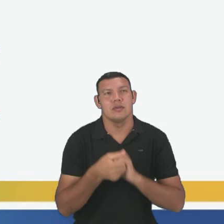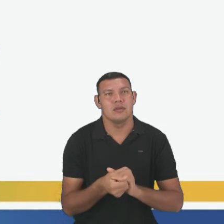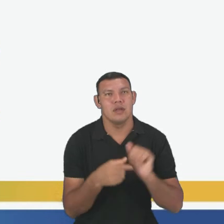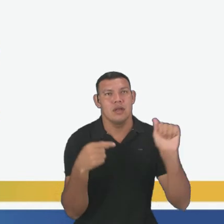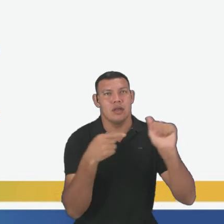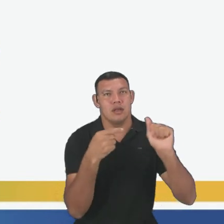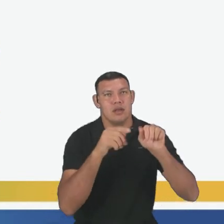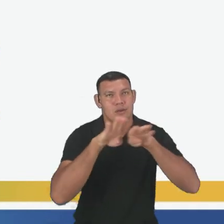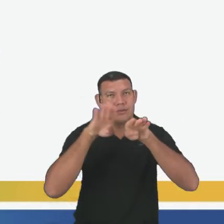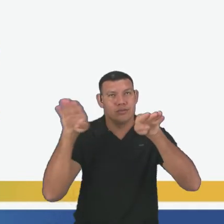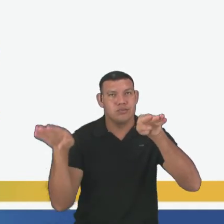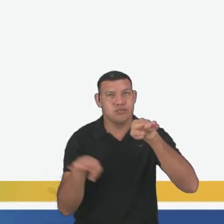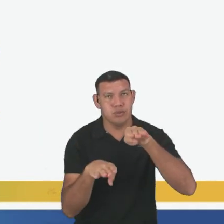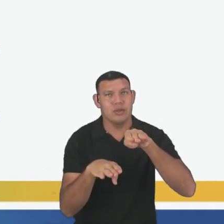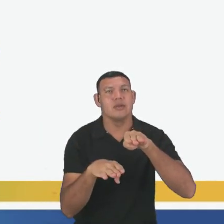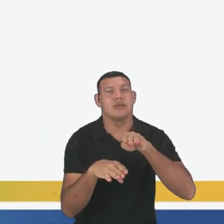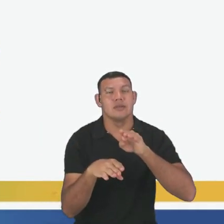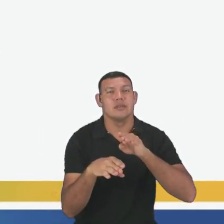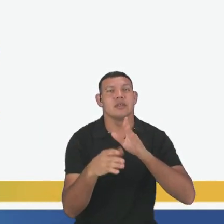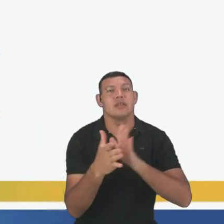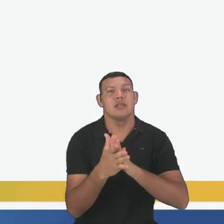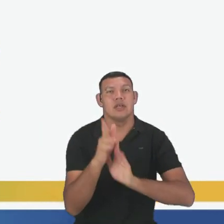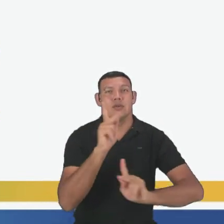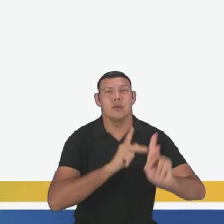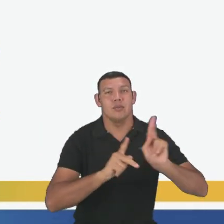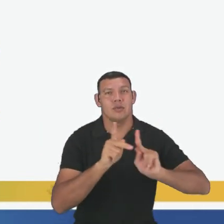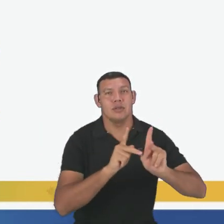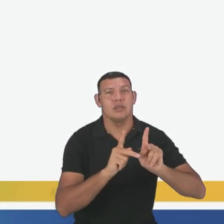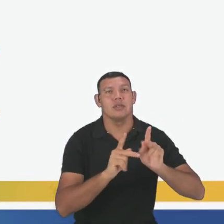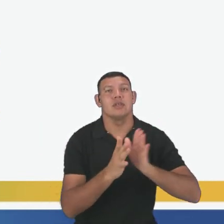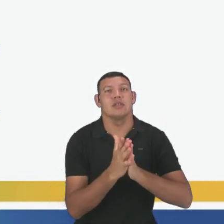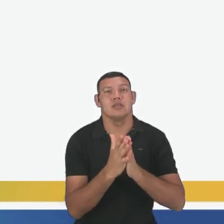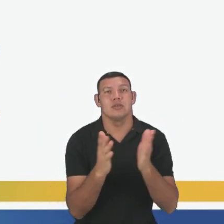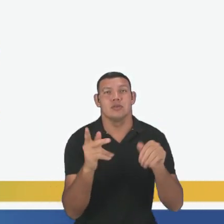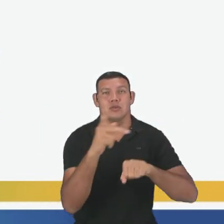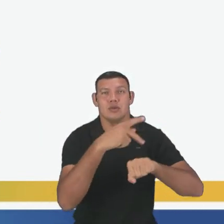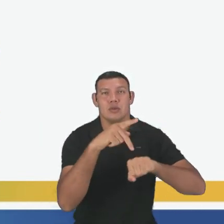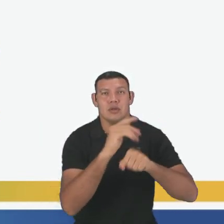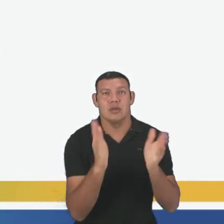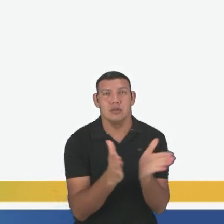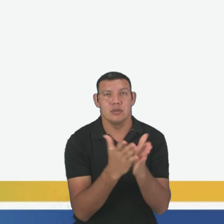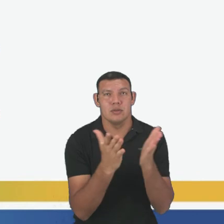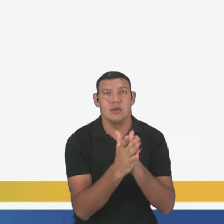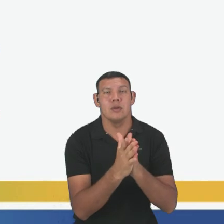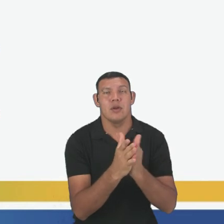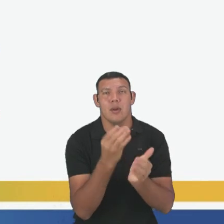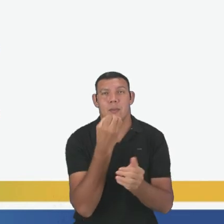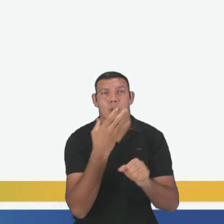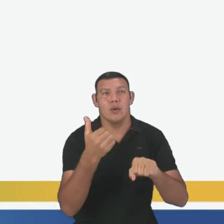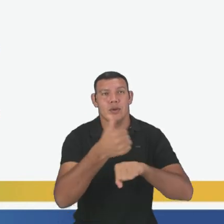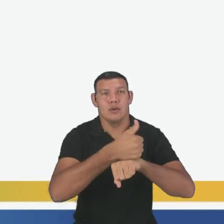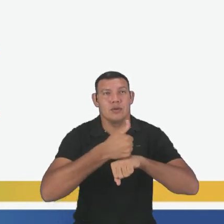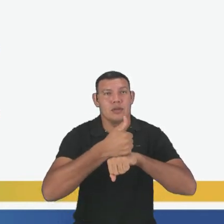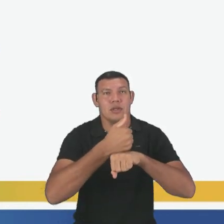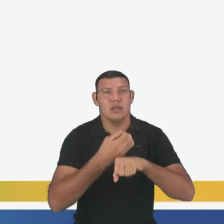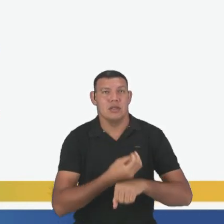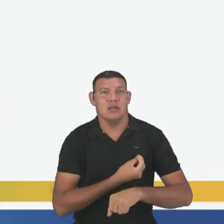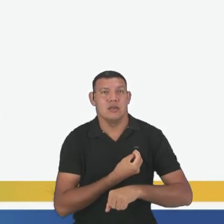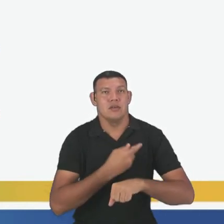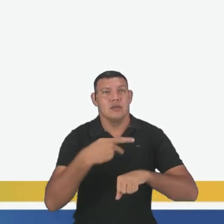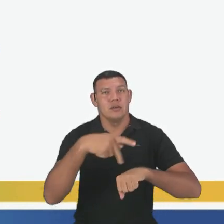demográfica nos países pobres e a boa qualidade de vida nos países ricos, letra B, o desemprego estrutural nos